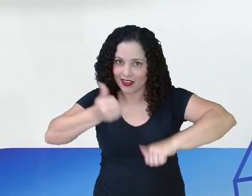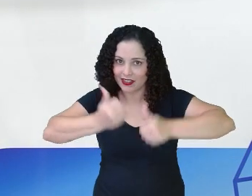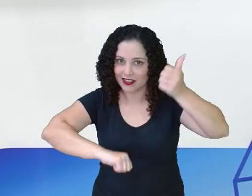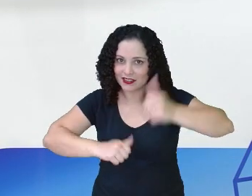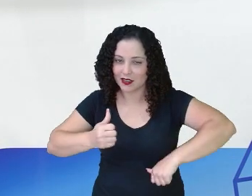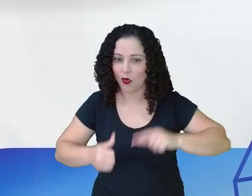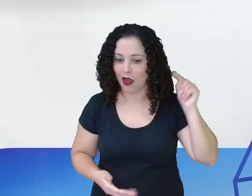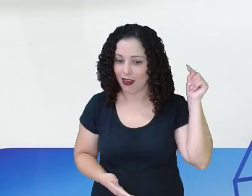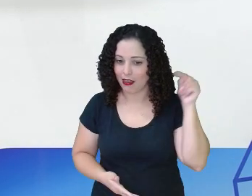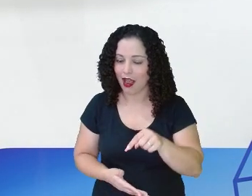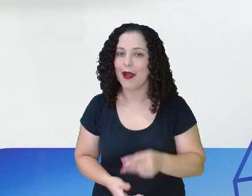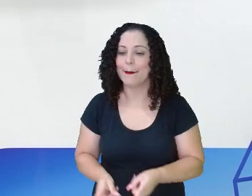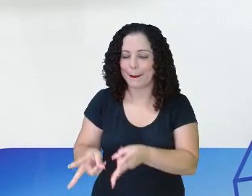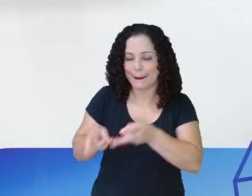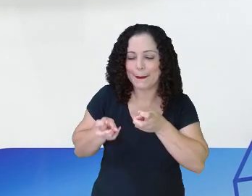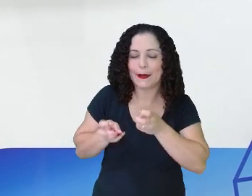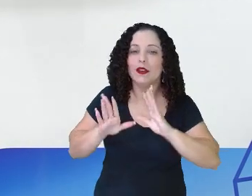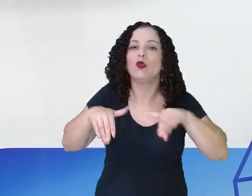precisa interpretar sozinho.